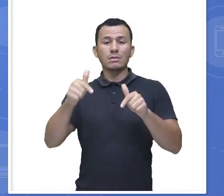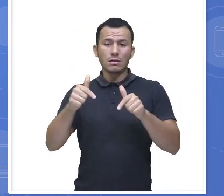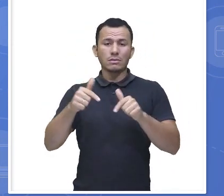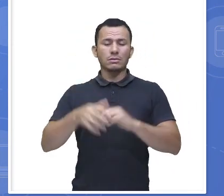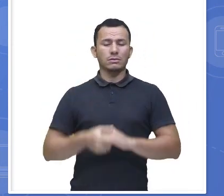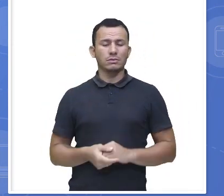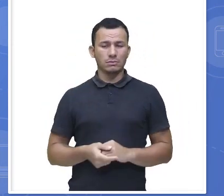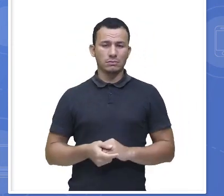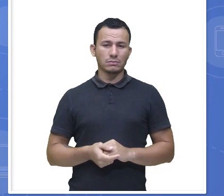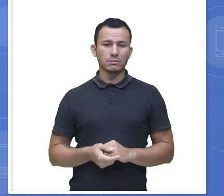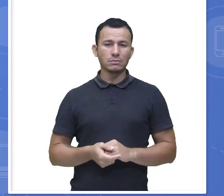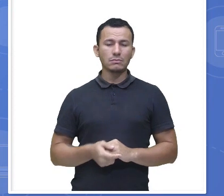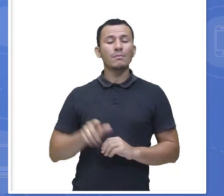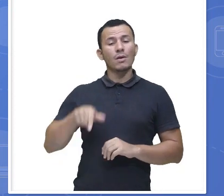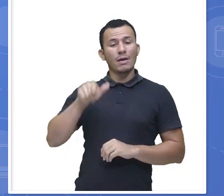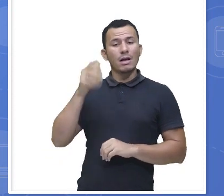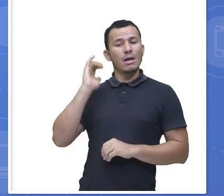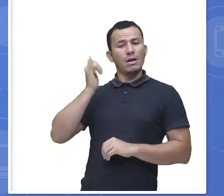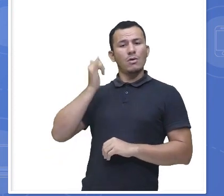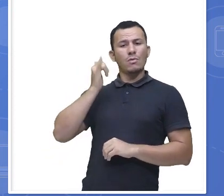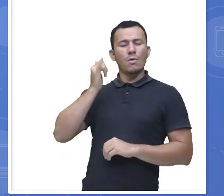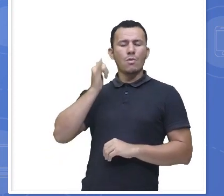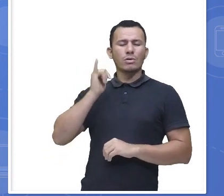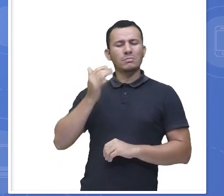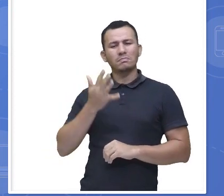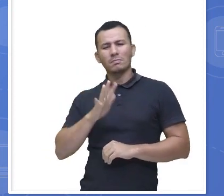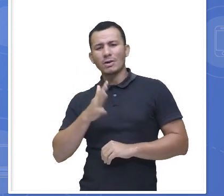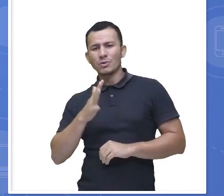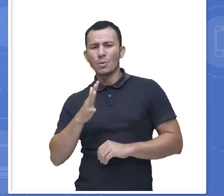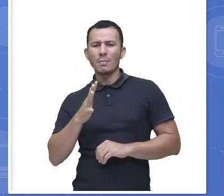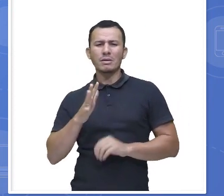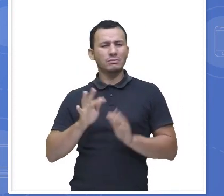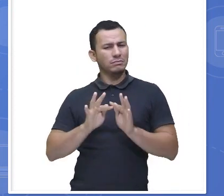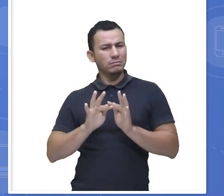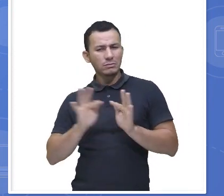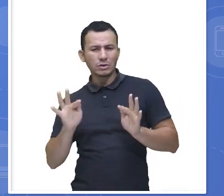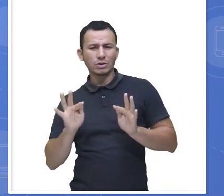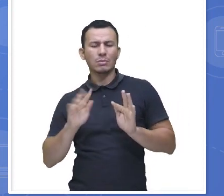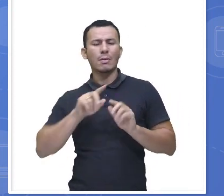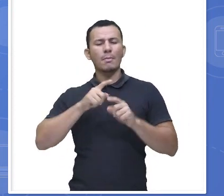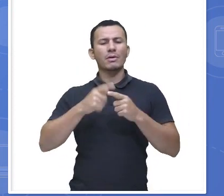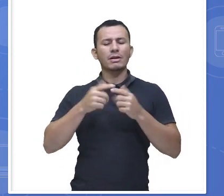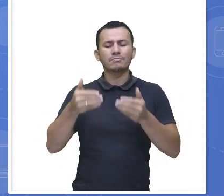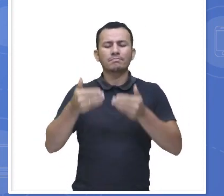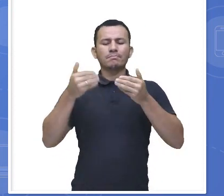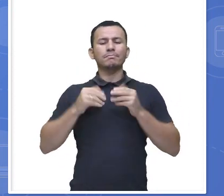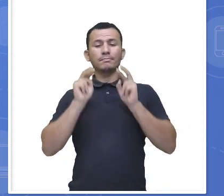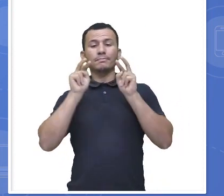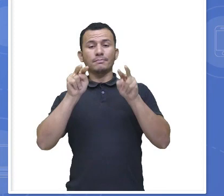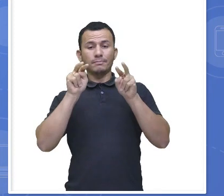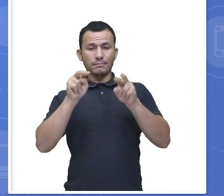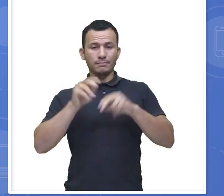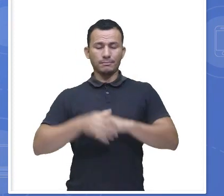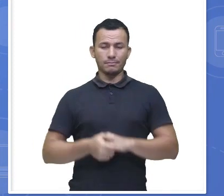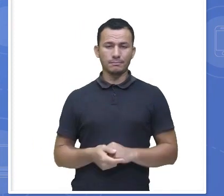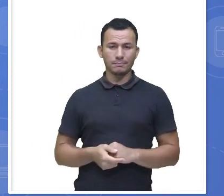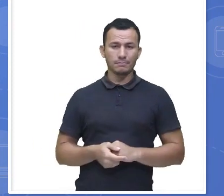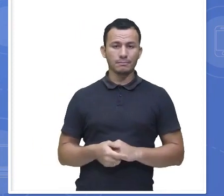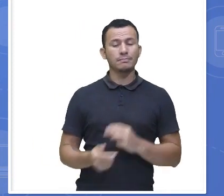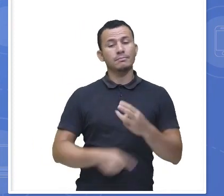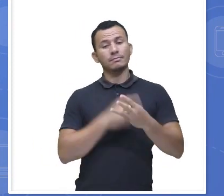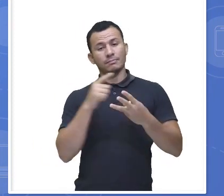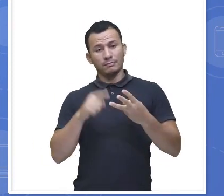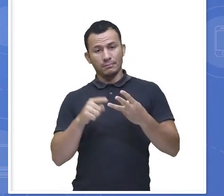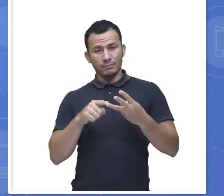E conta de uma maneira mais ou menos imparcial, porque ele está ali de fora observando, certo? Depois nós temos